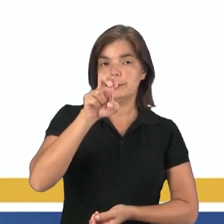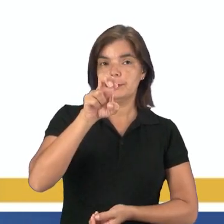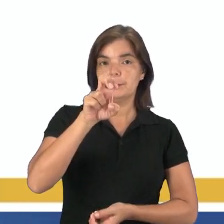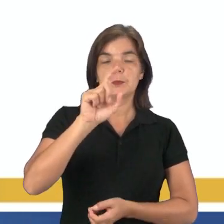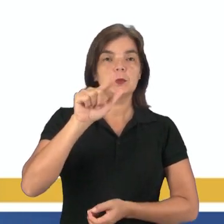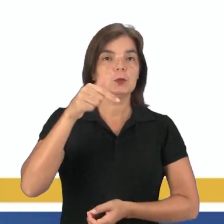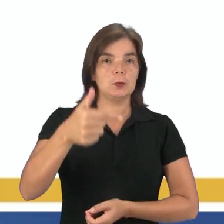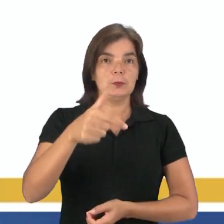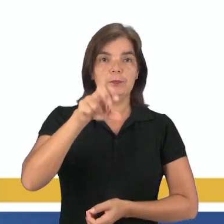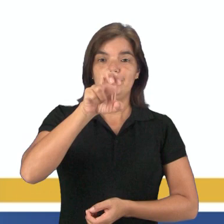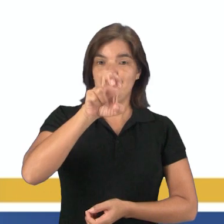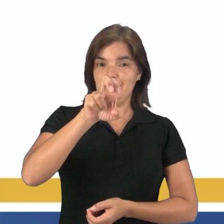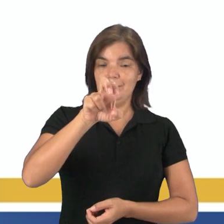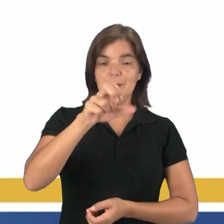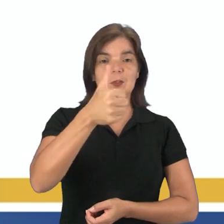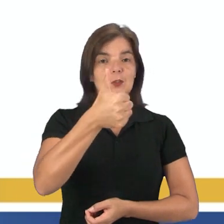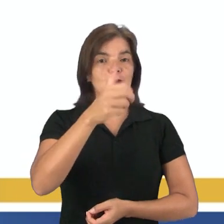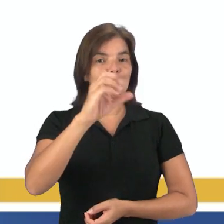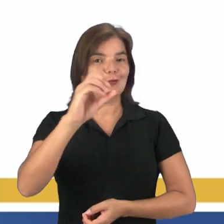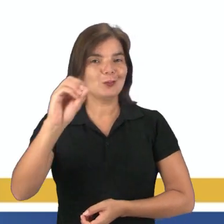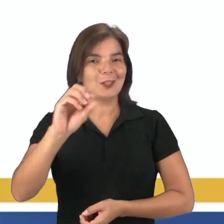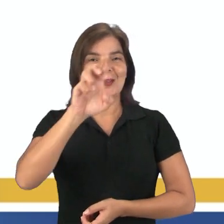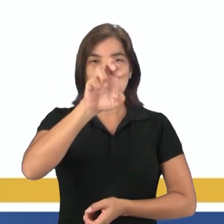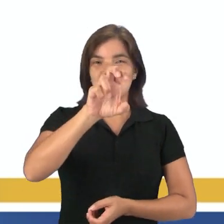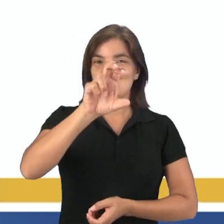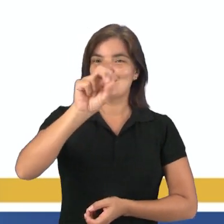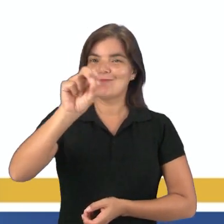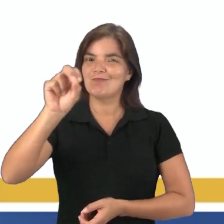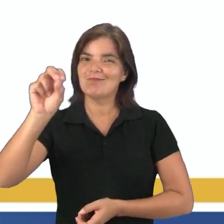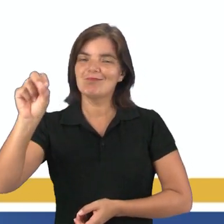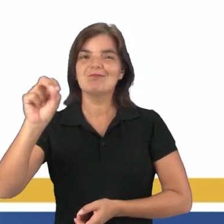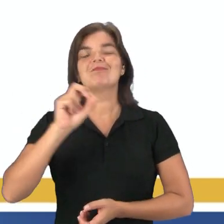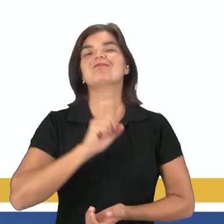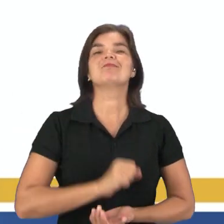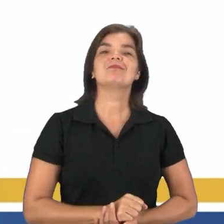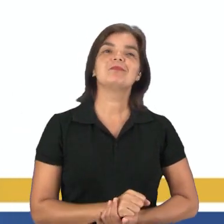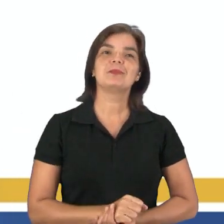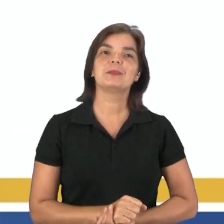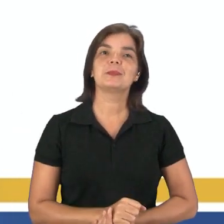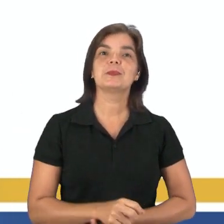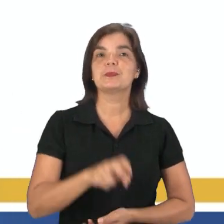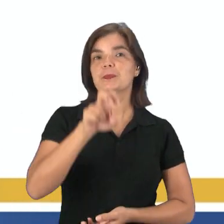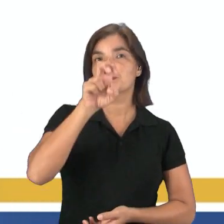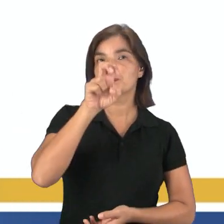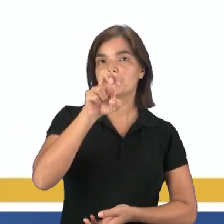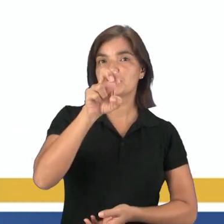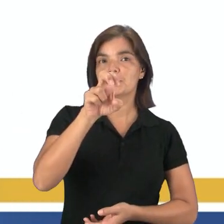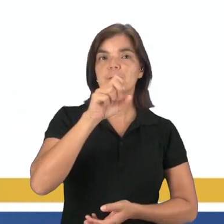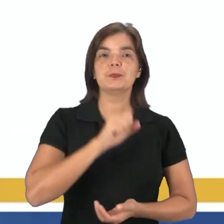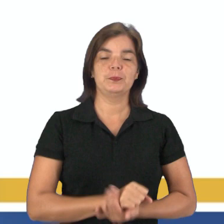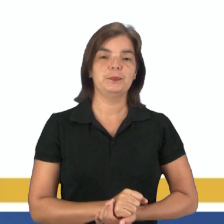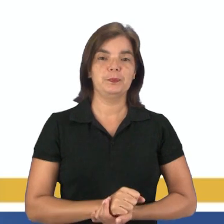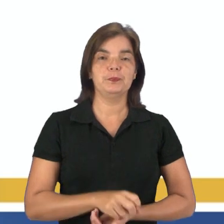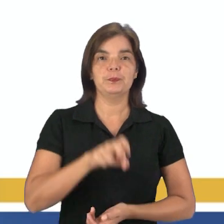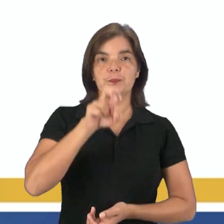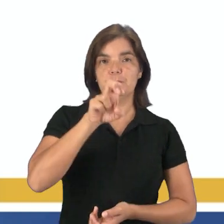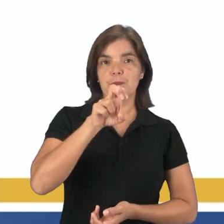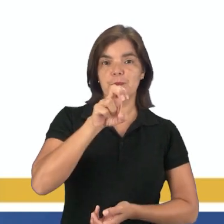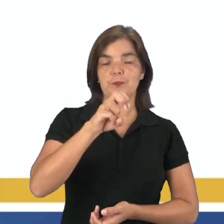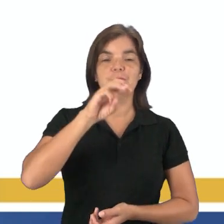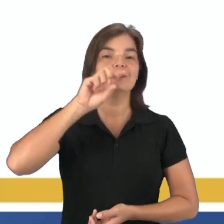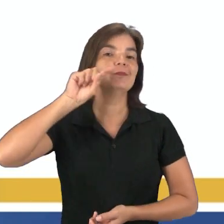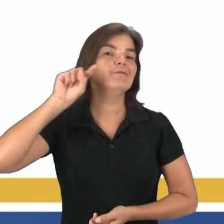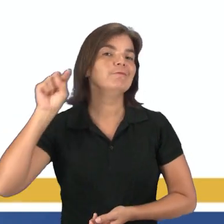No próximo, eu tenho 5 centenas ou 500 unidades. Aqui eu tenho